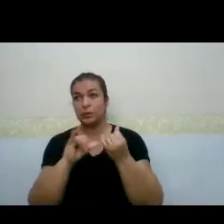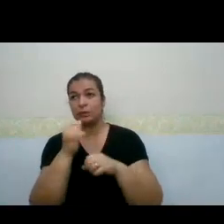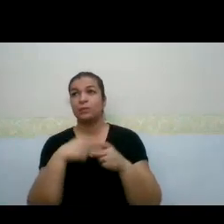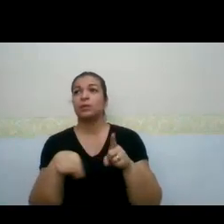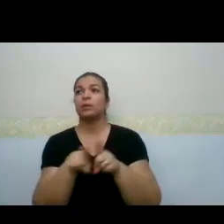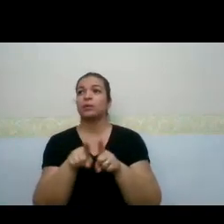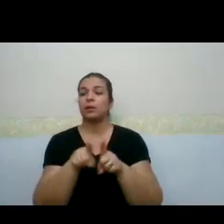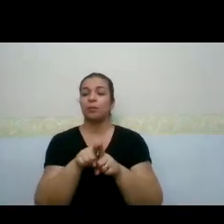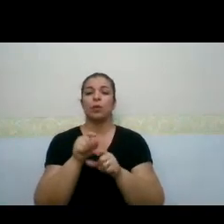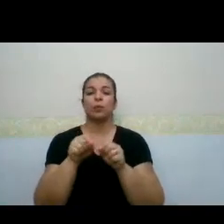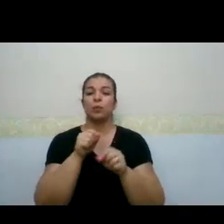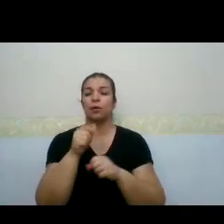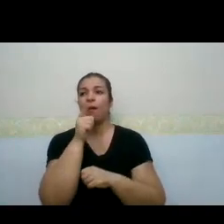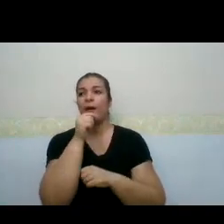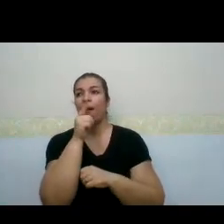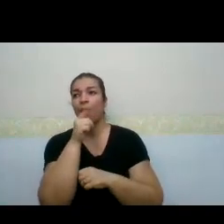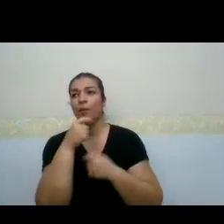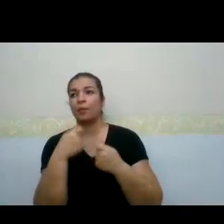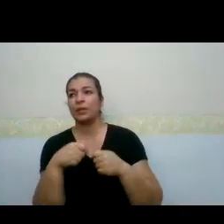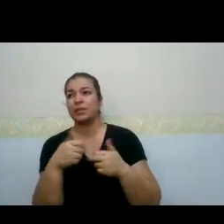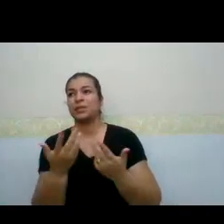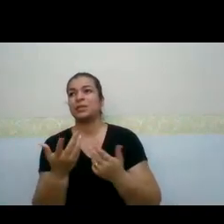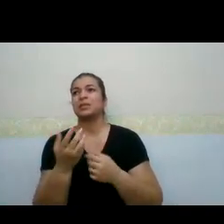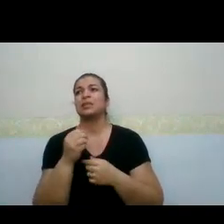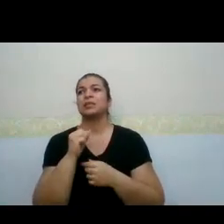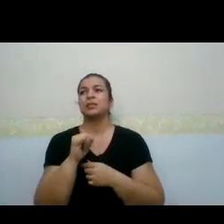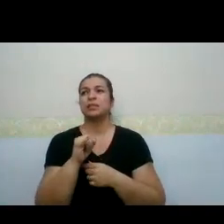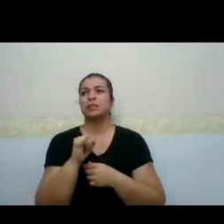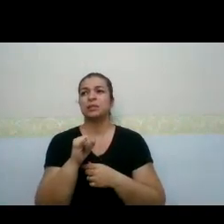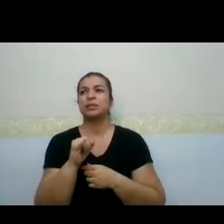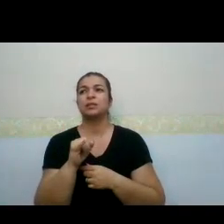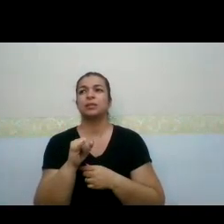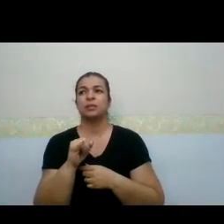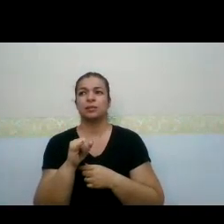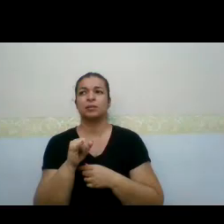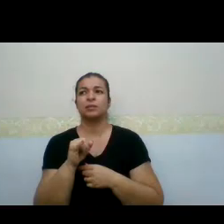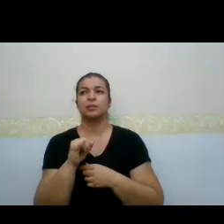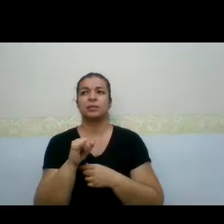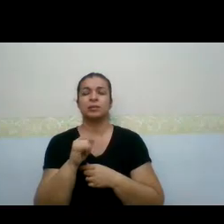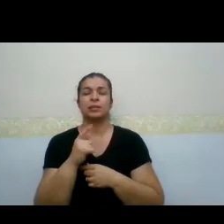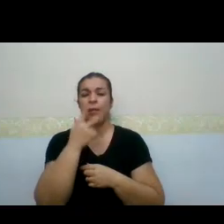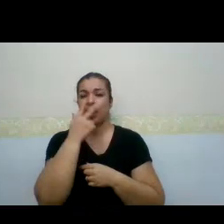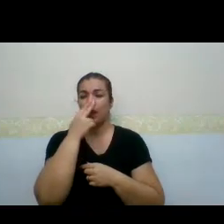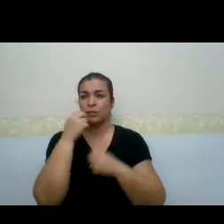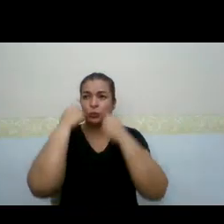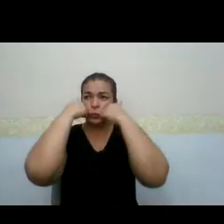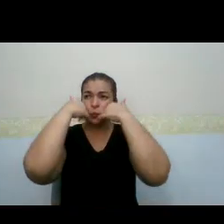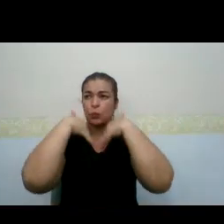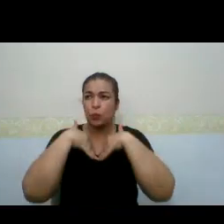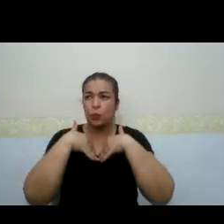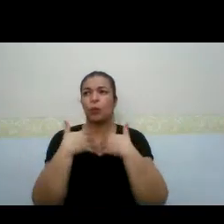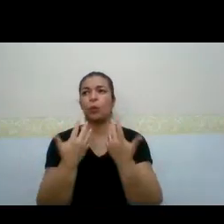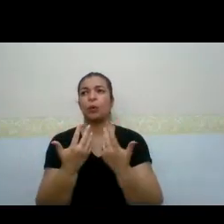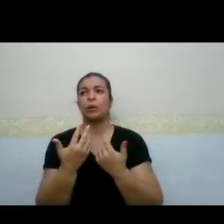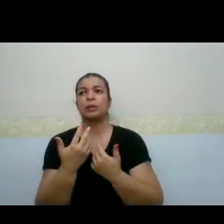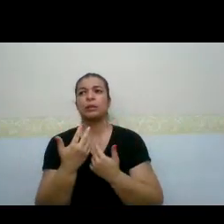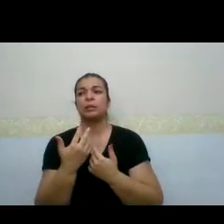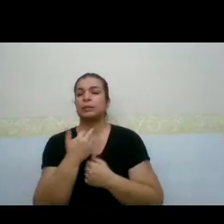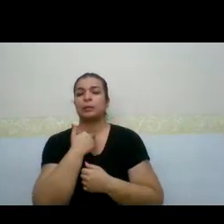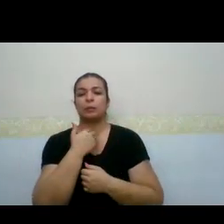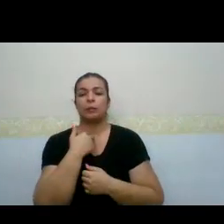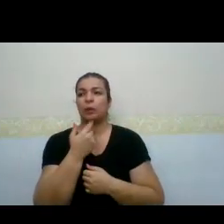precisa beber água, correu demais, ficou assim, transpirou demais, não pode beber refrigerante porque vai